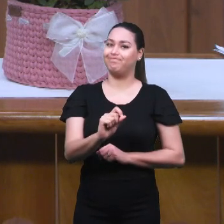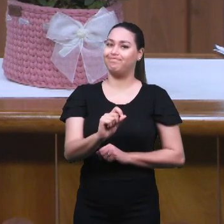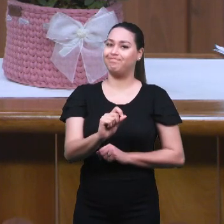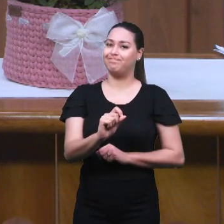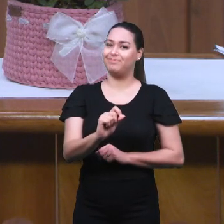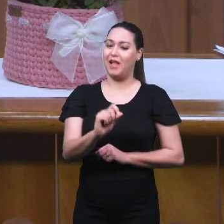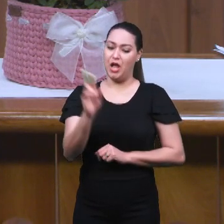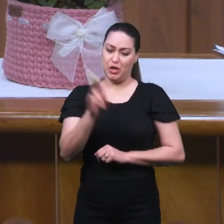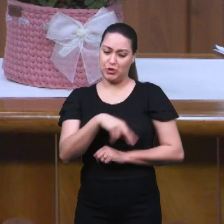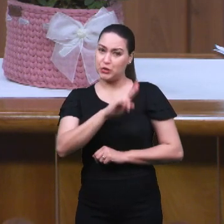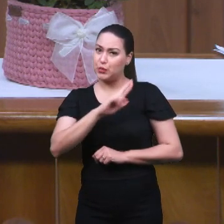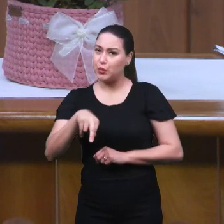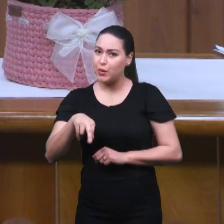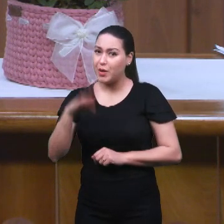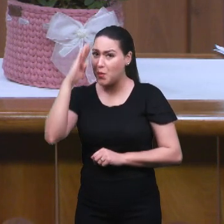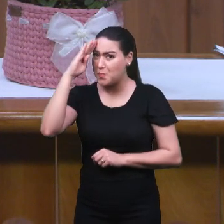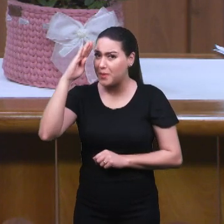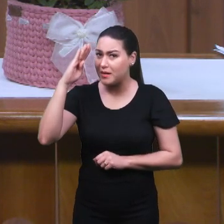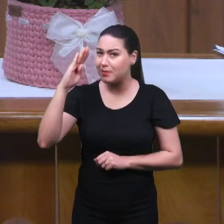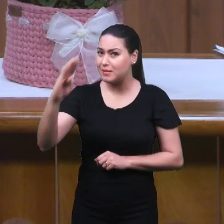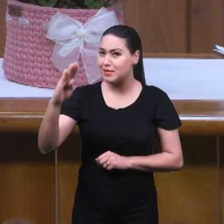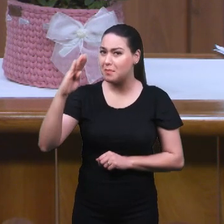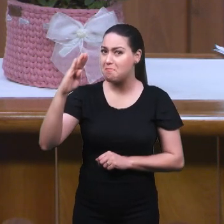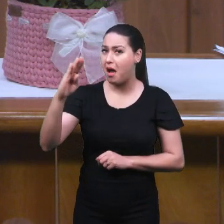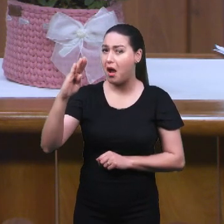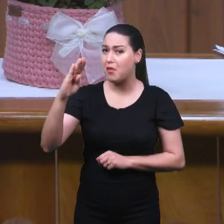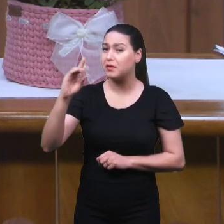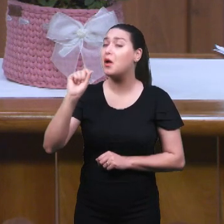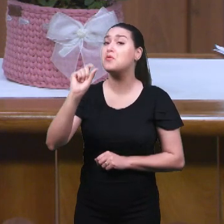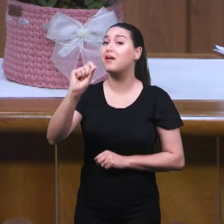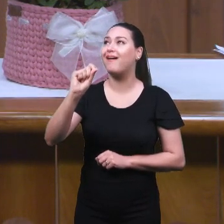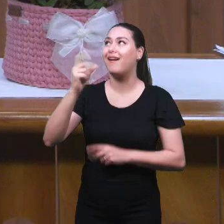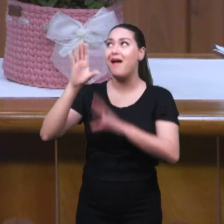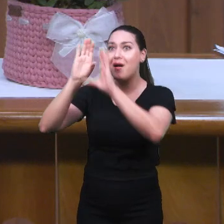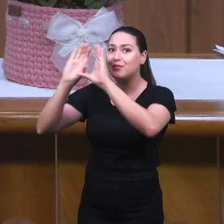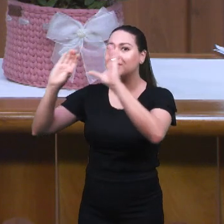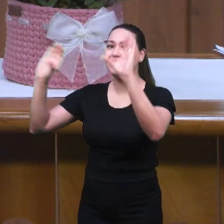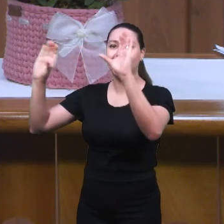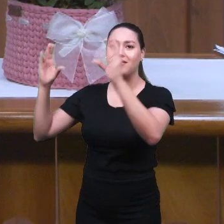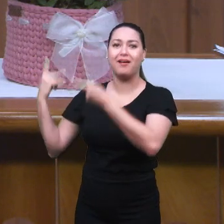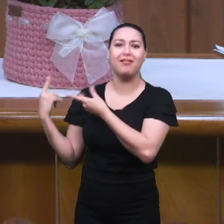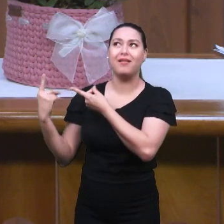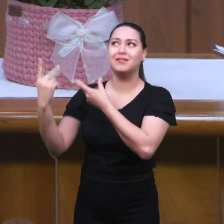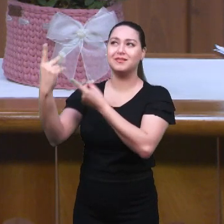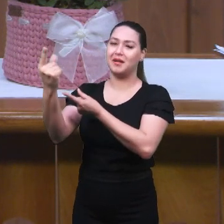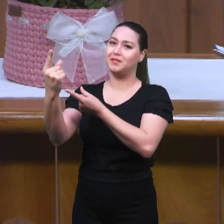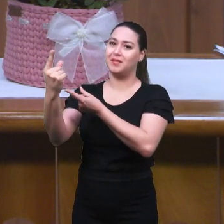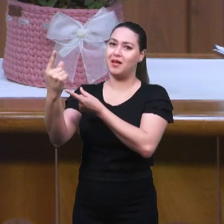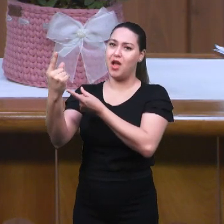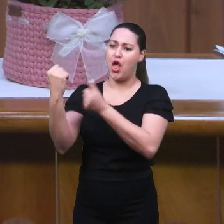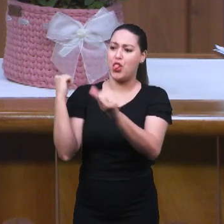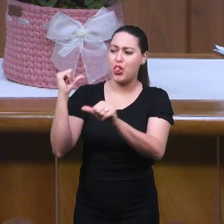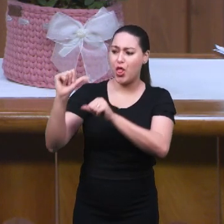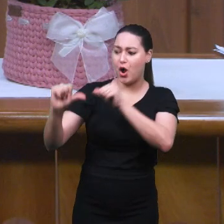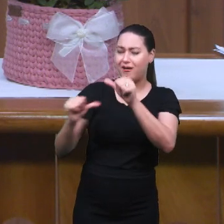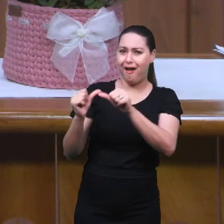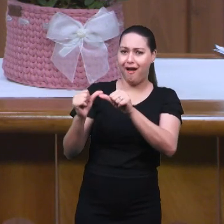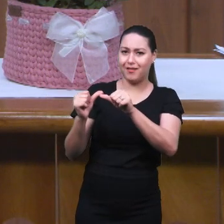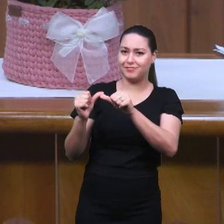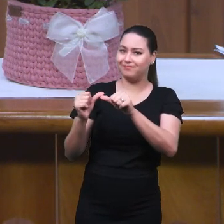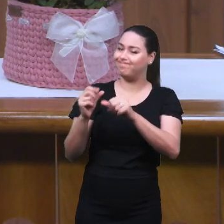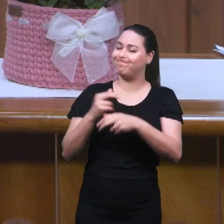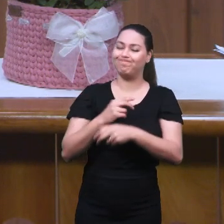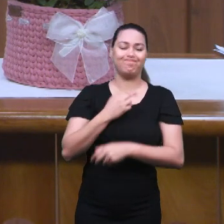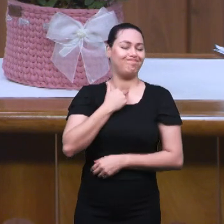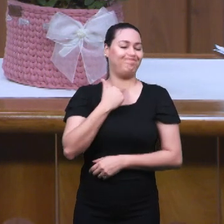excluindo a principal coisa da nossa vida, que é a eternidade. Não podemos trocar por nada. O